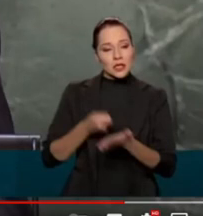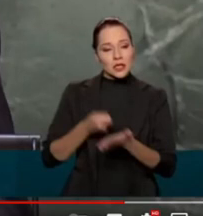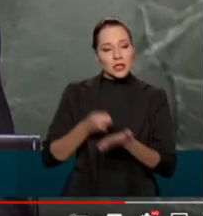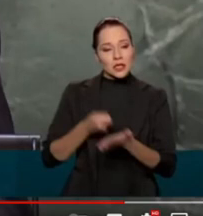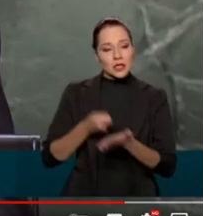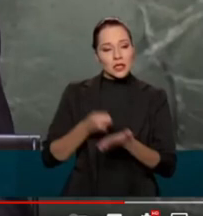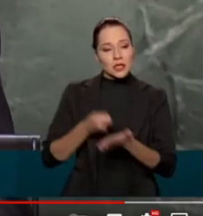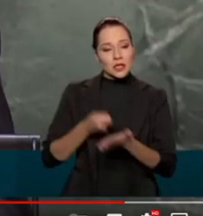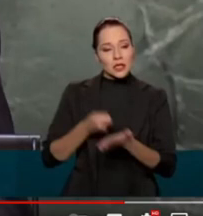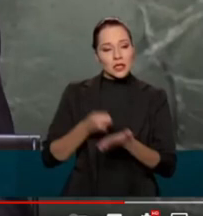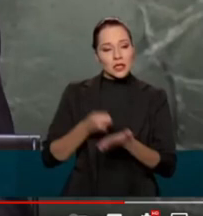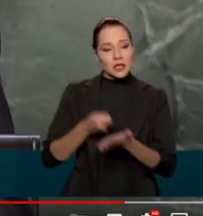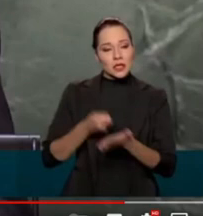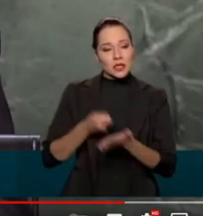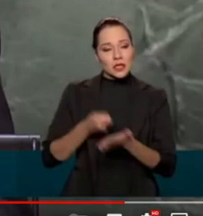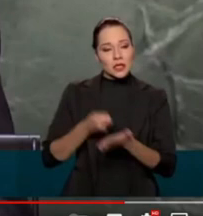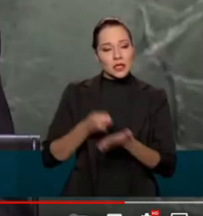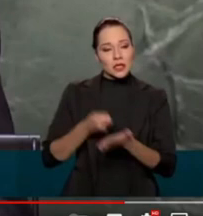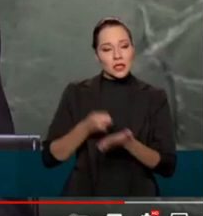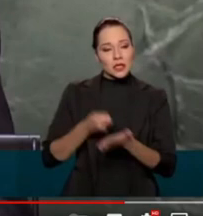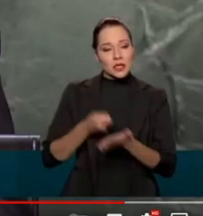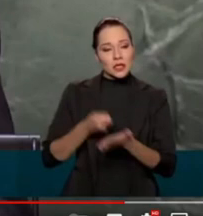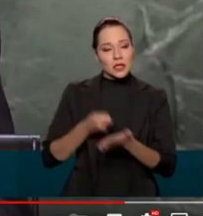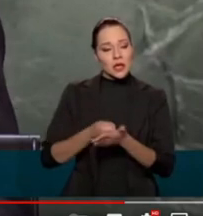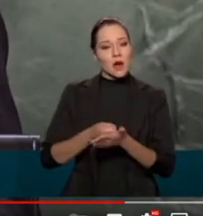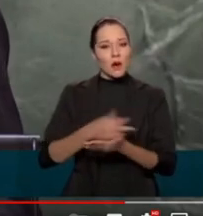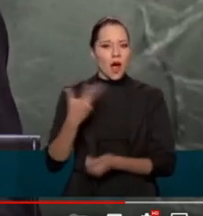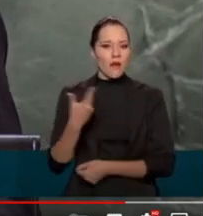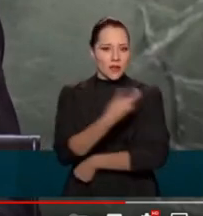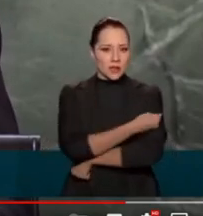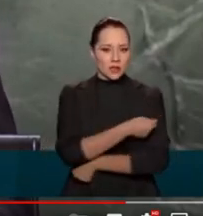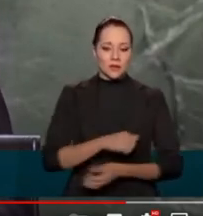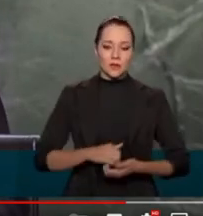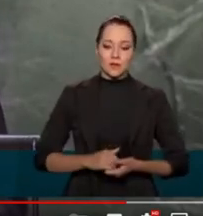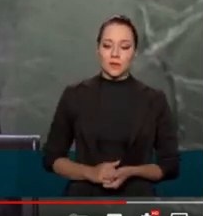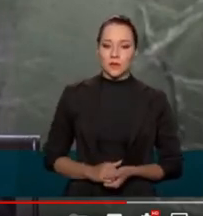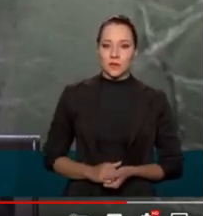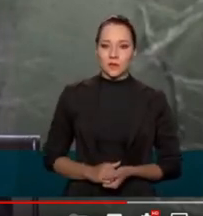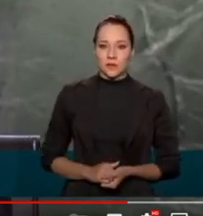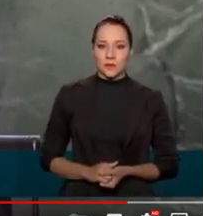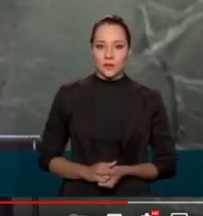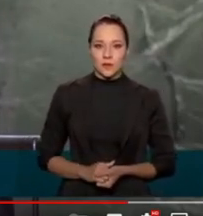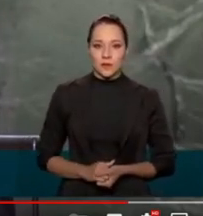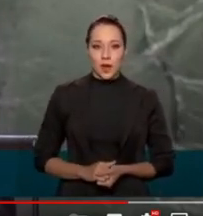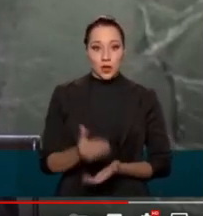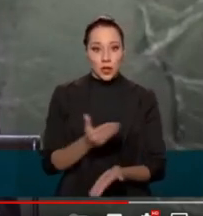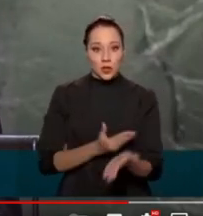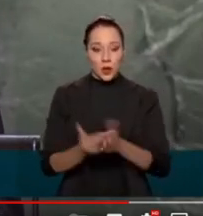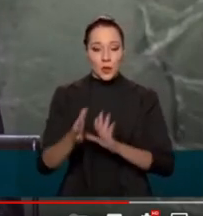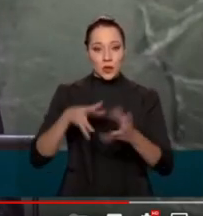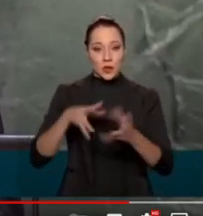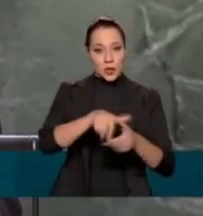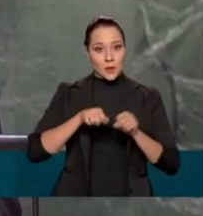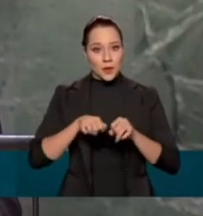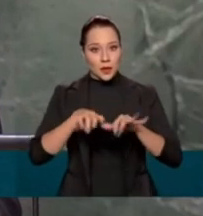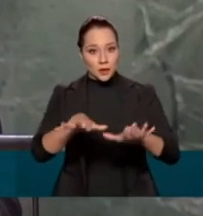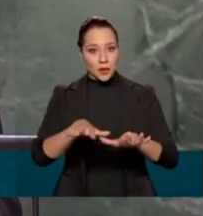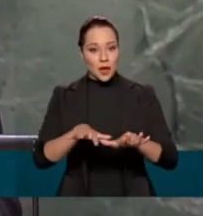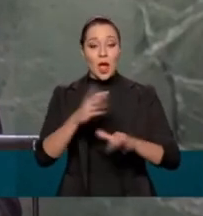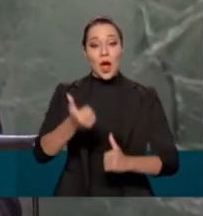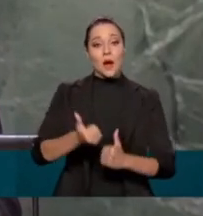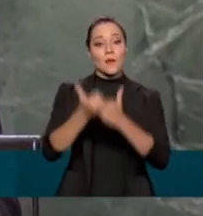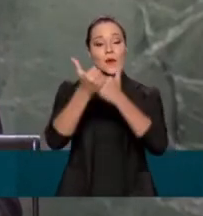discurso muito triste muito ruim para o Brasil e para o brasileiro a o joelho isso academia